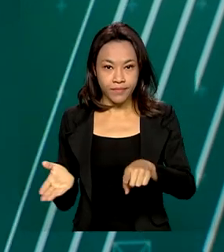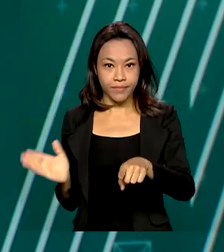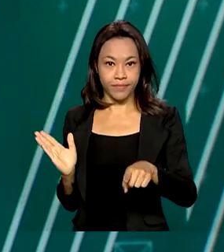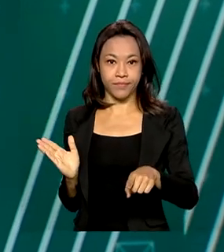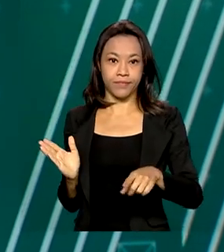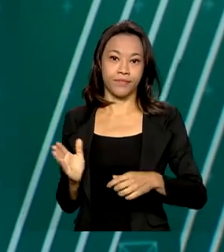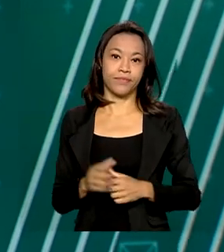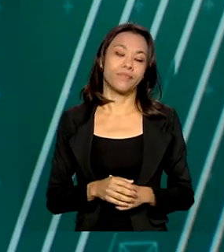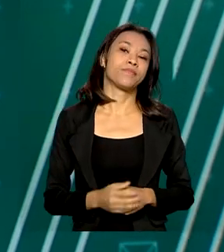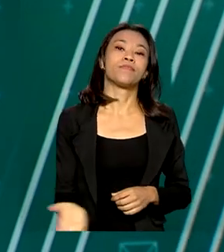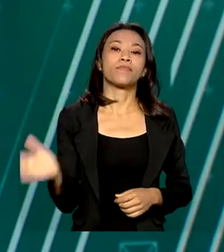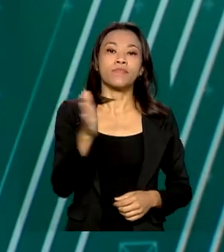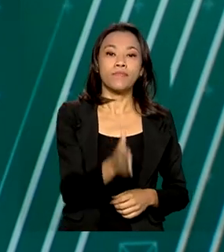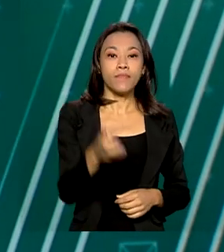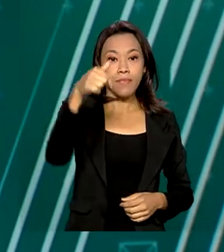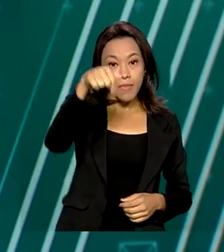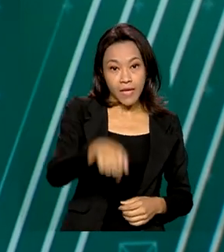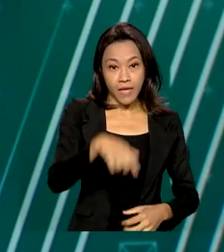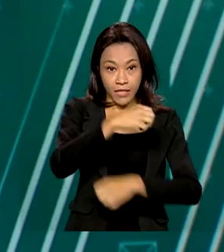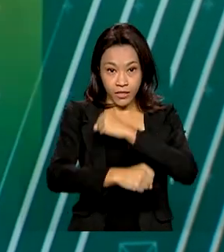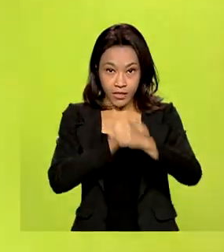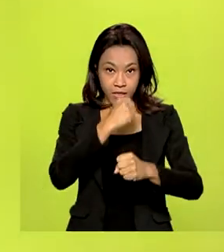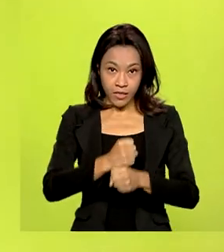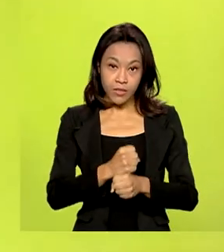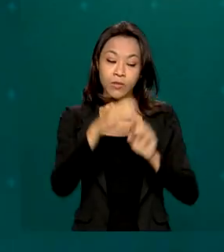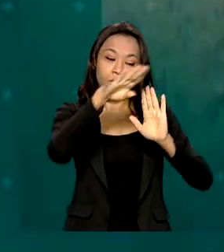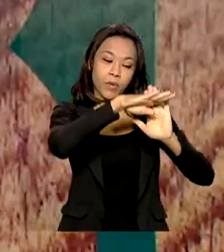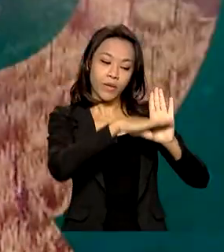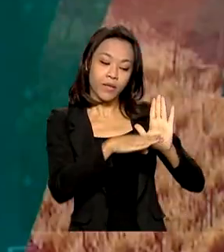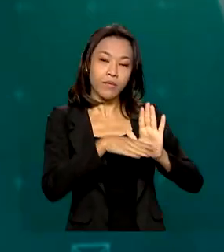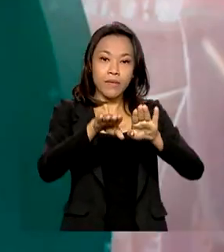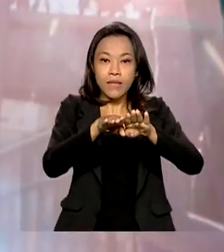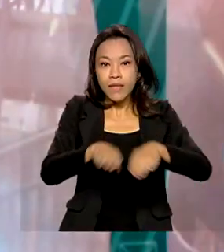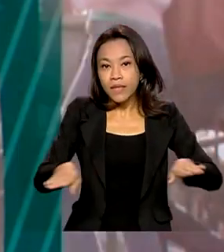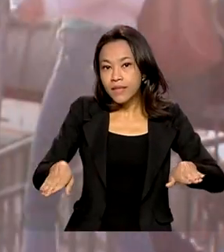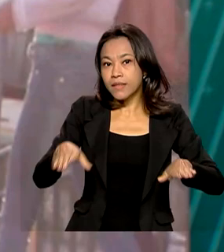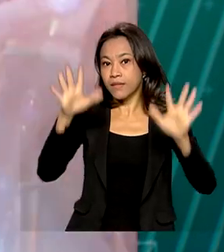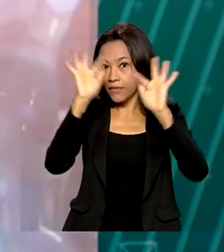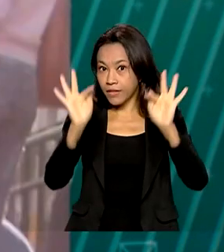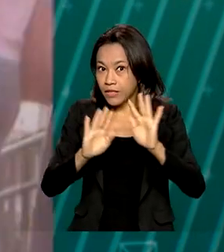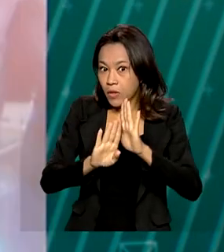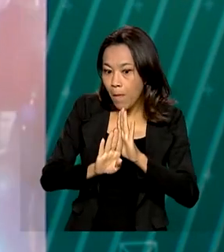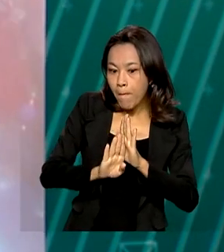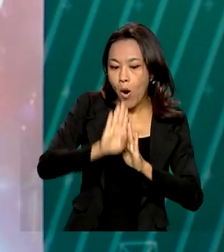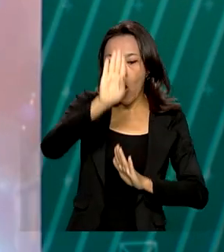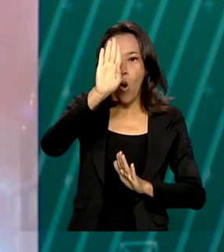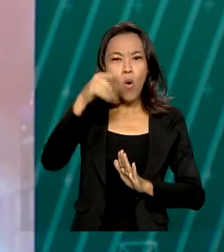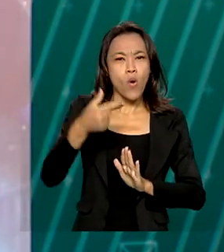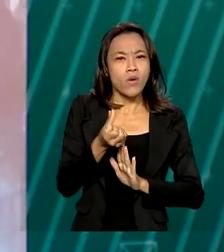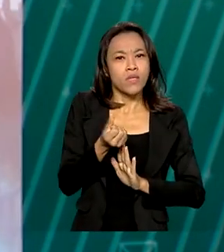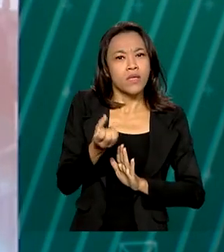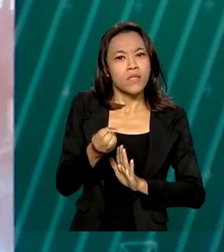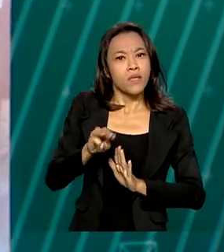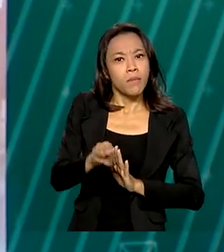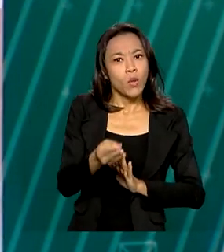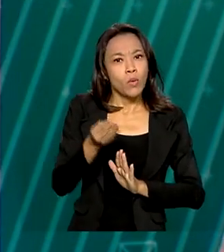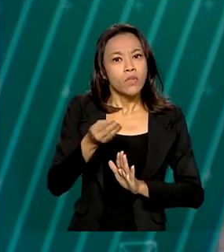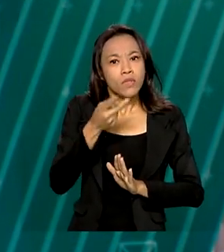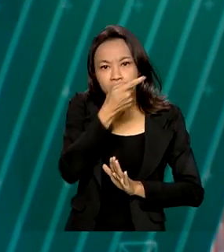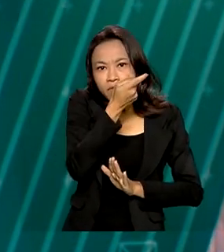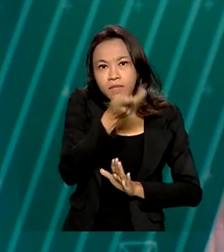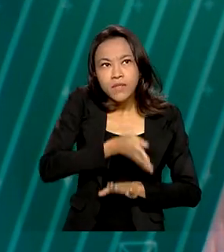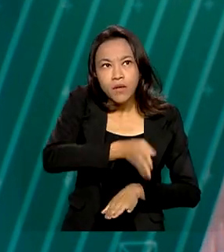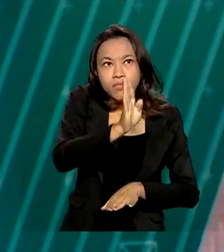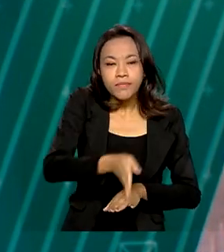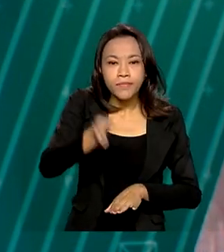e este ano o programa criança feliz superou a marca de 60 milhões de visitas domiciliares o